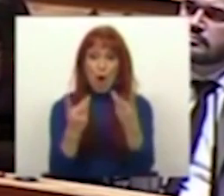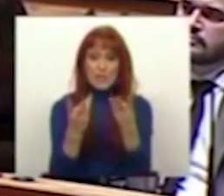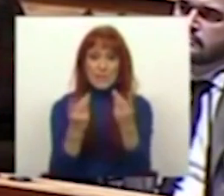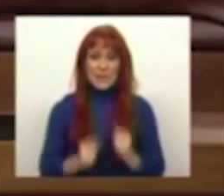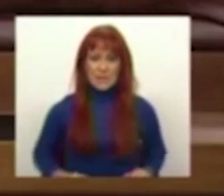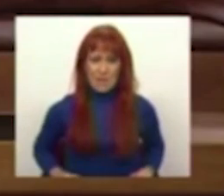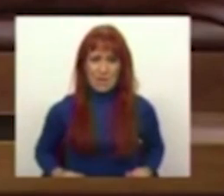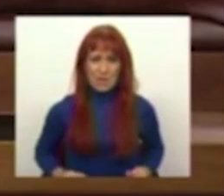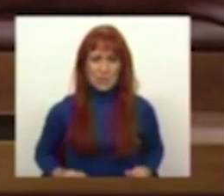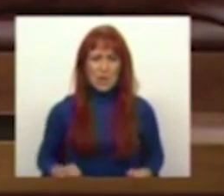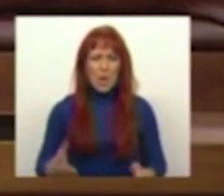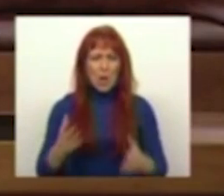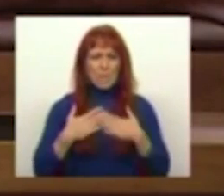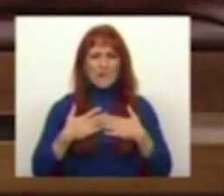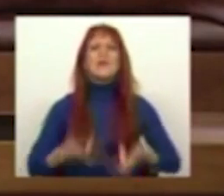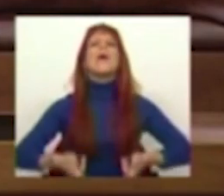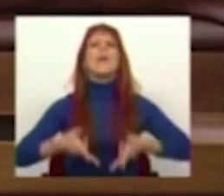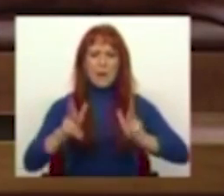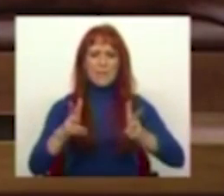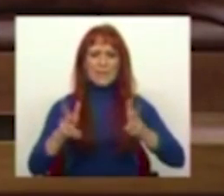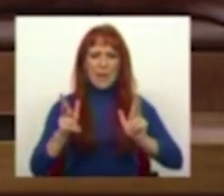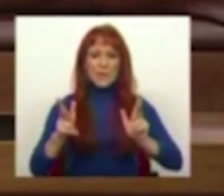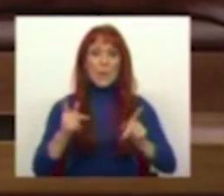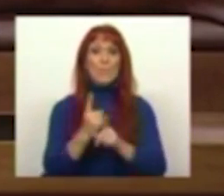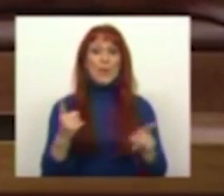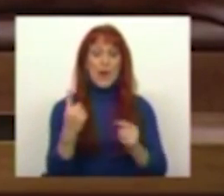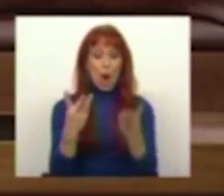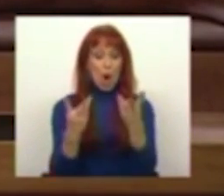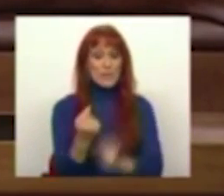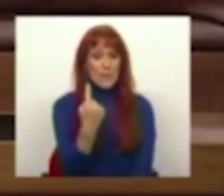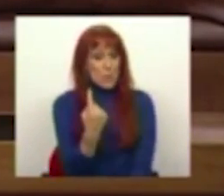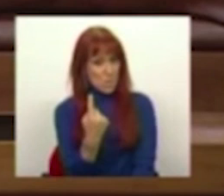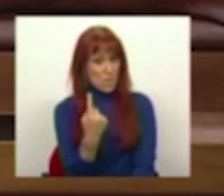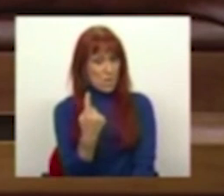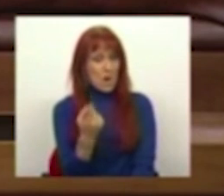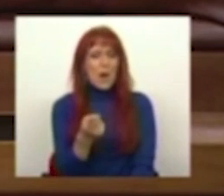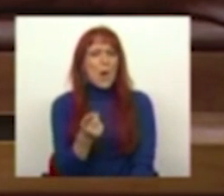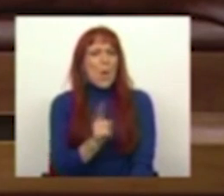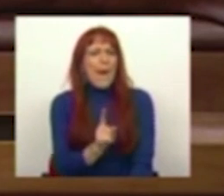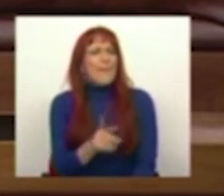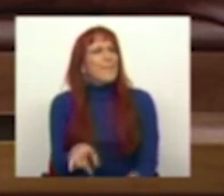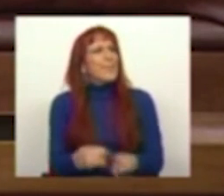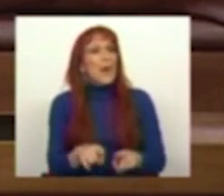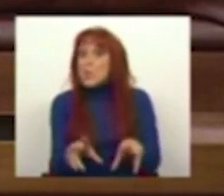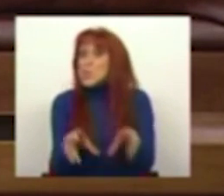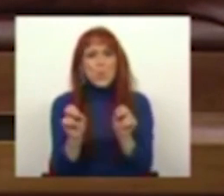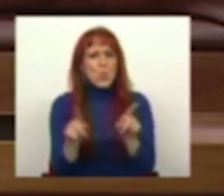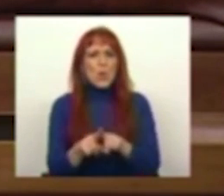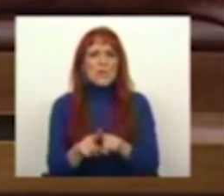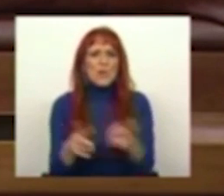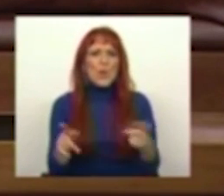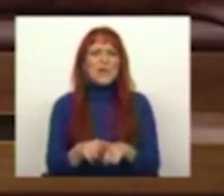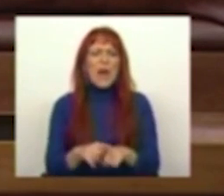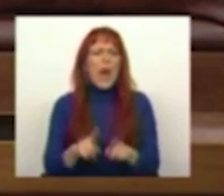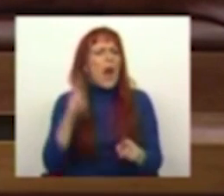orçamental dá-nos liberdade, porque um orçamento não deve ser nunca um fim em